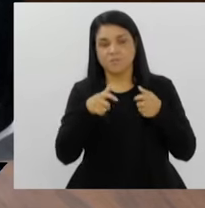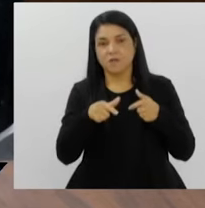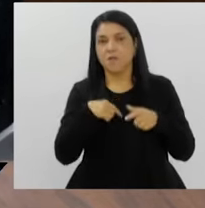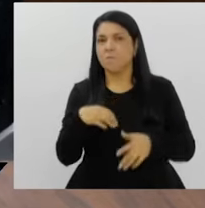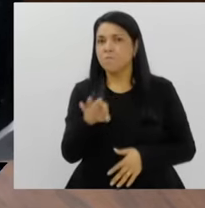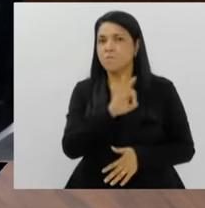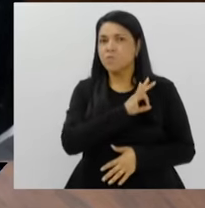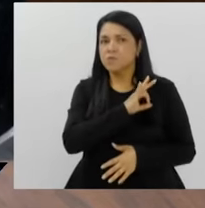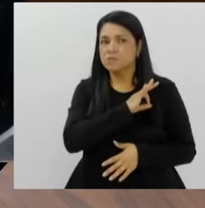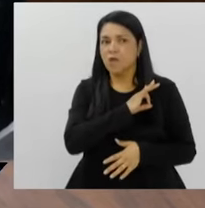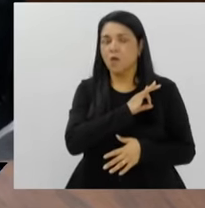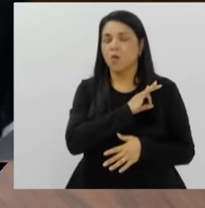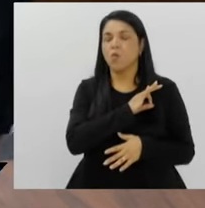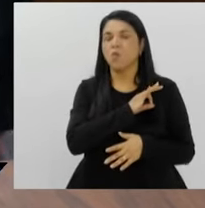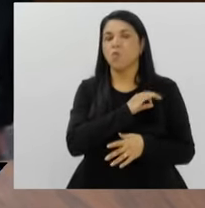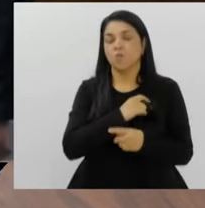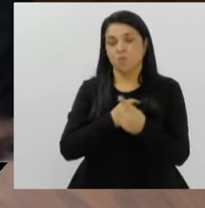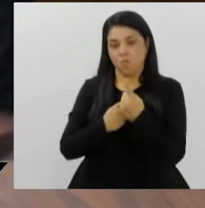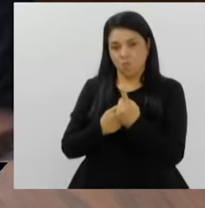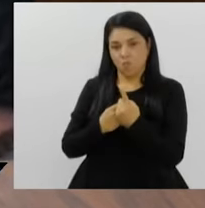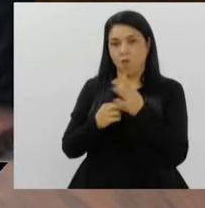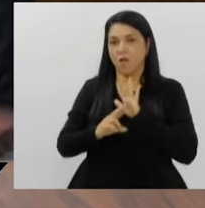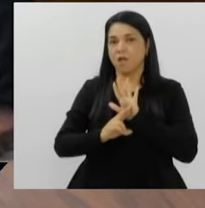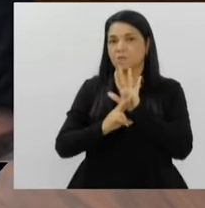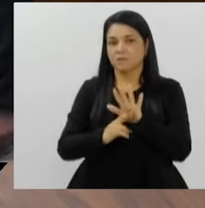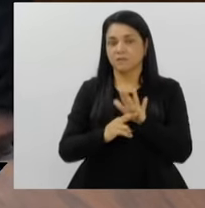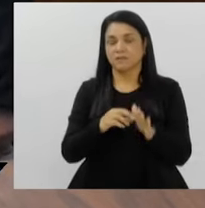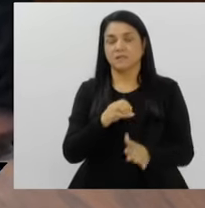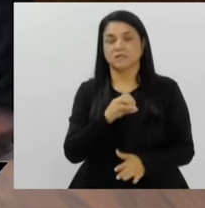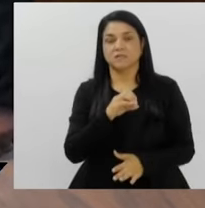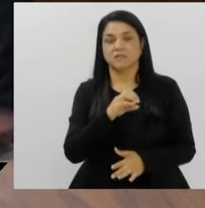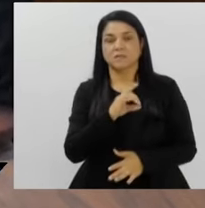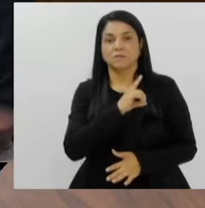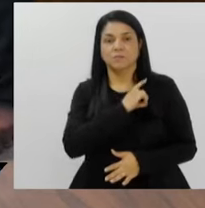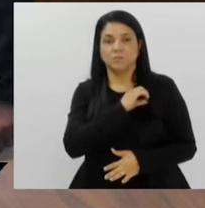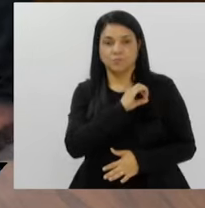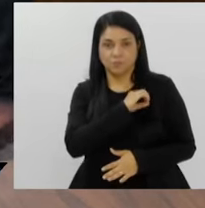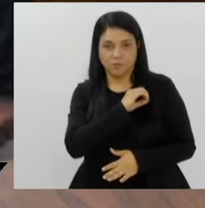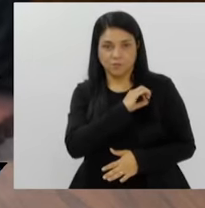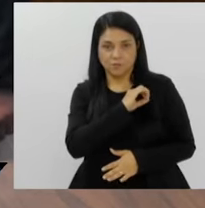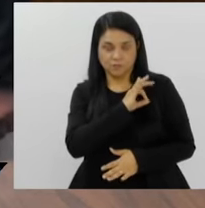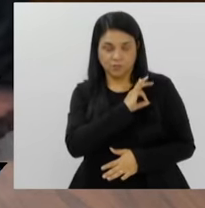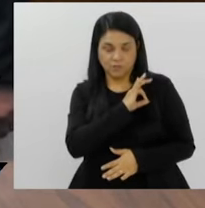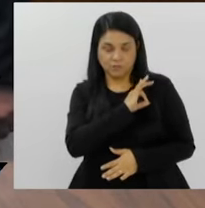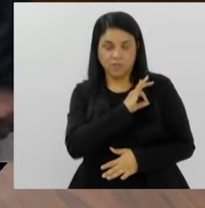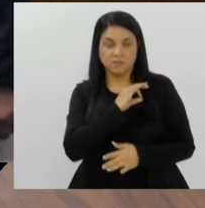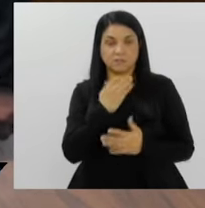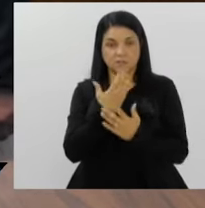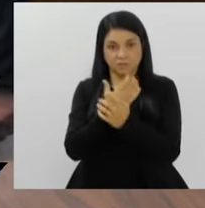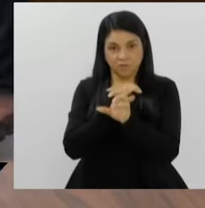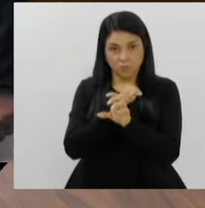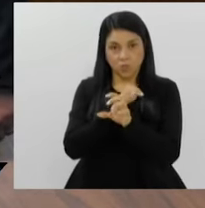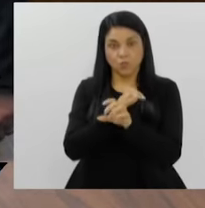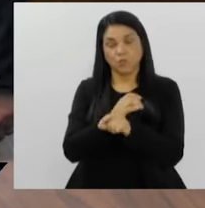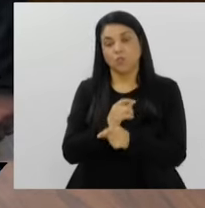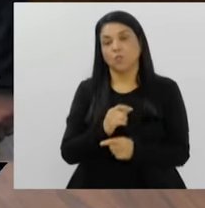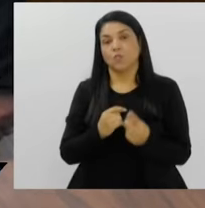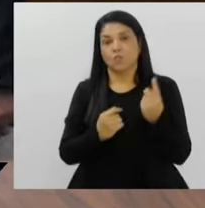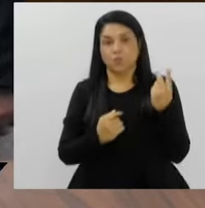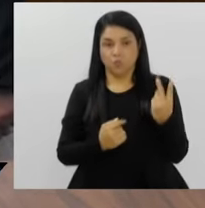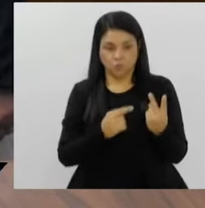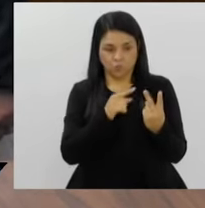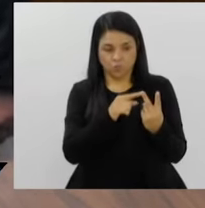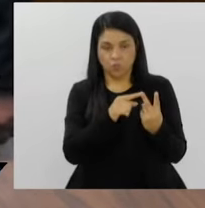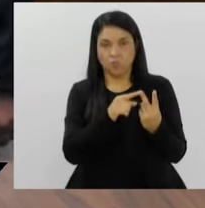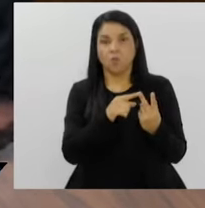policiais, um da civil e um da polícia militar, e que se colocam sempre